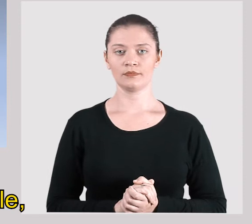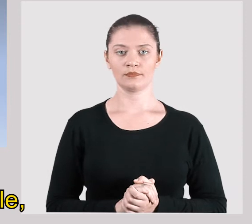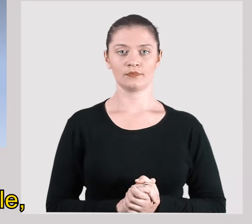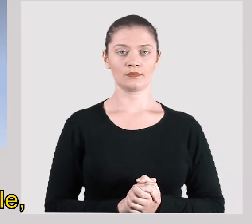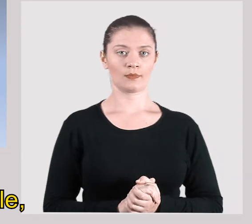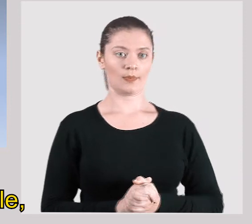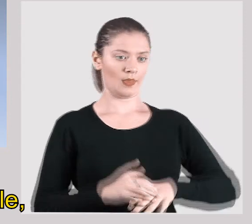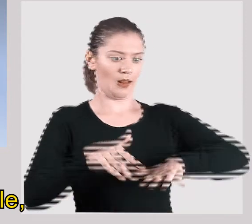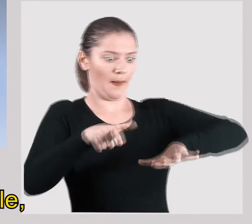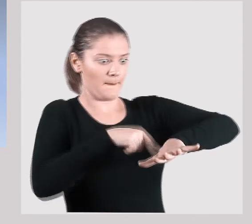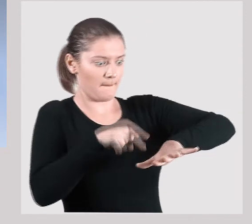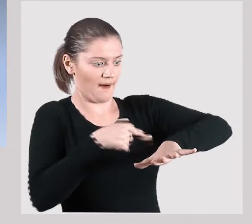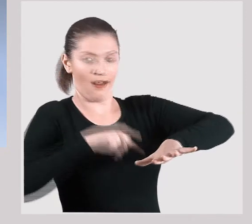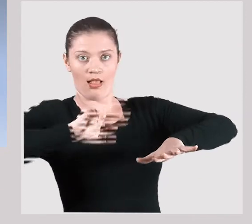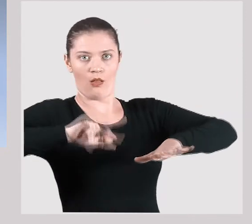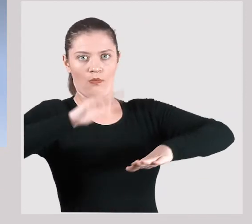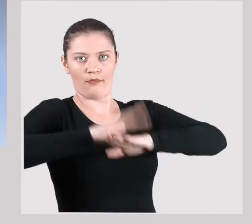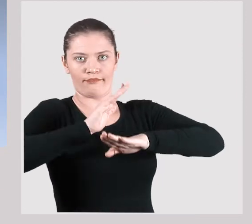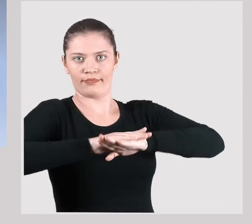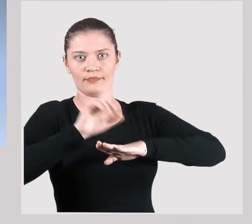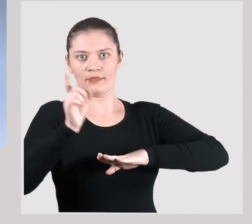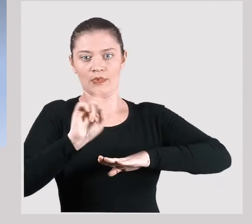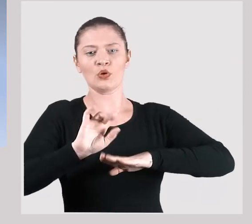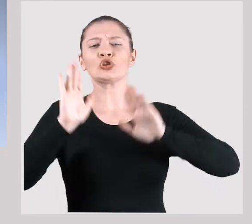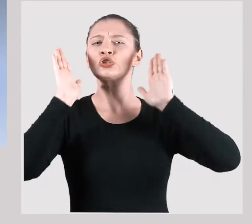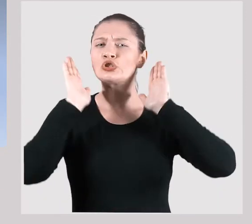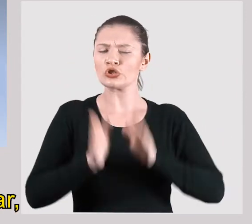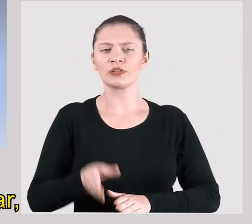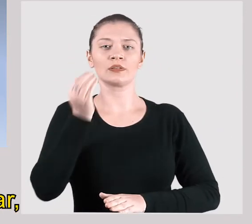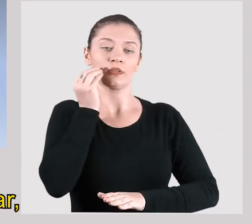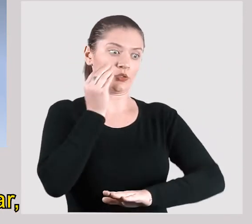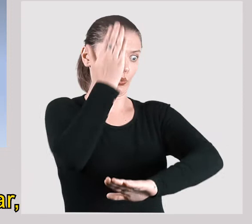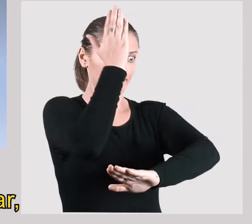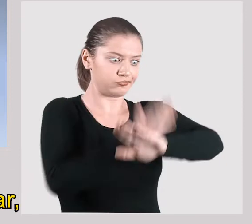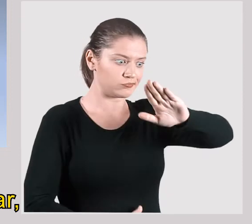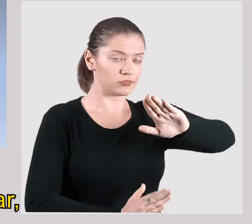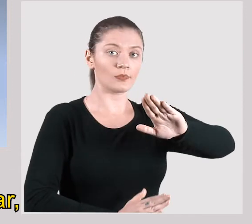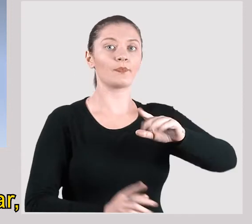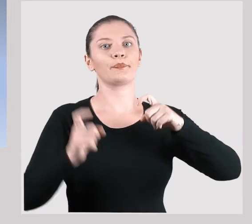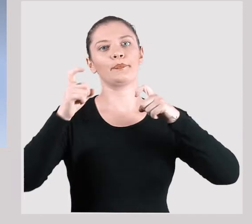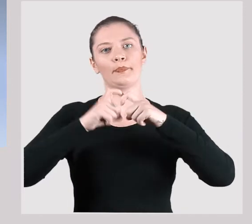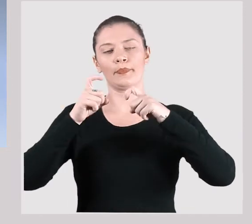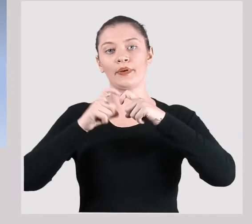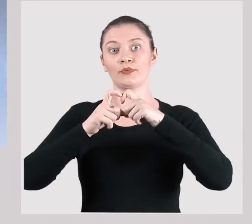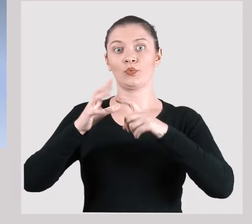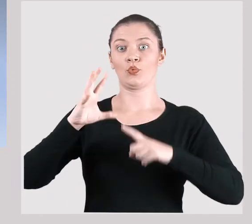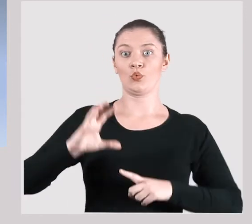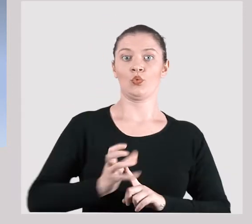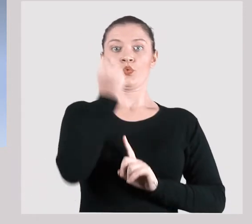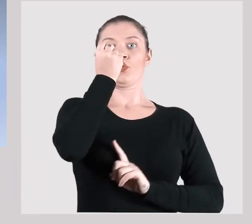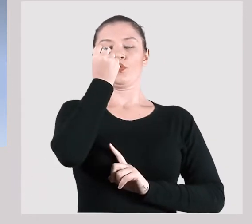dele, ele já tinha tentado amputar essa perna e os médicos conseguiram salvar, até que um dia